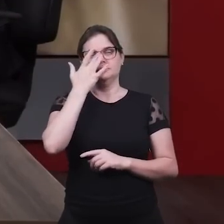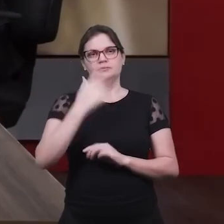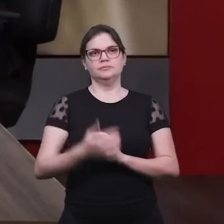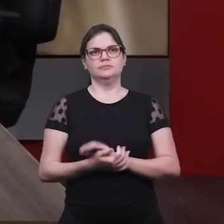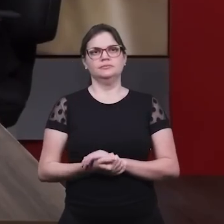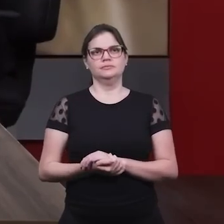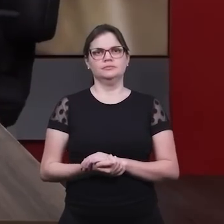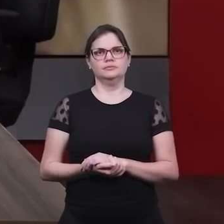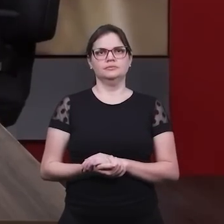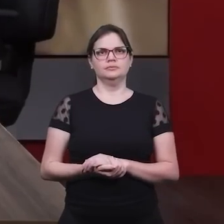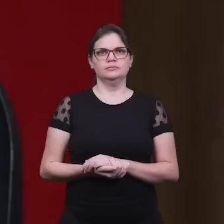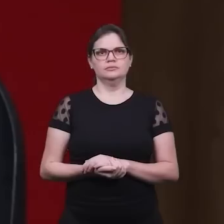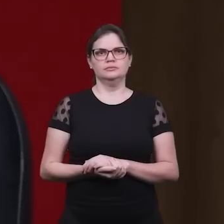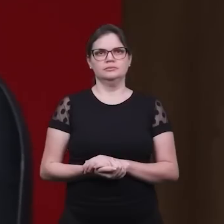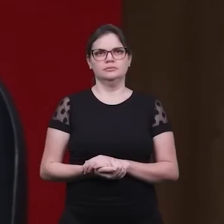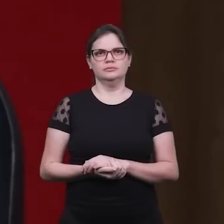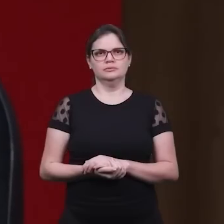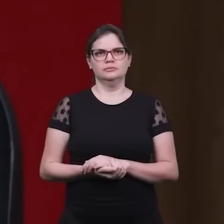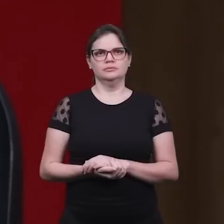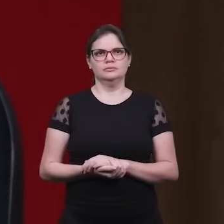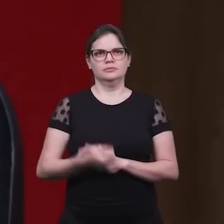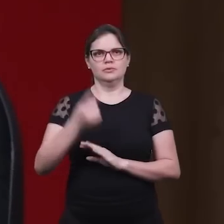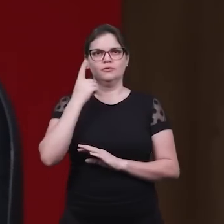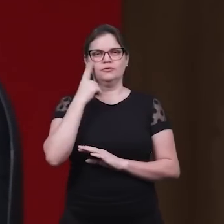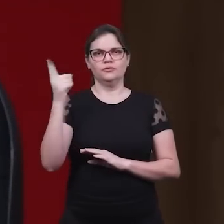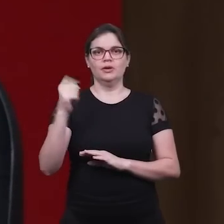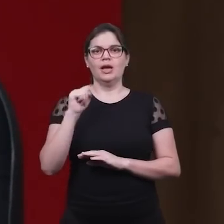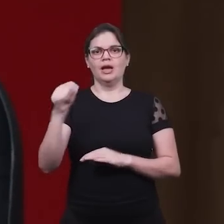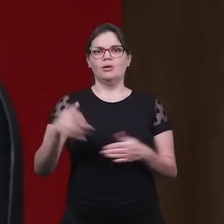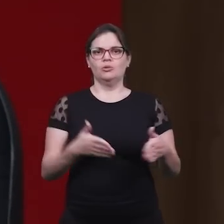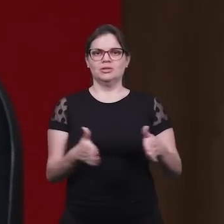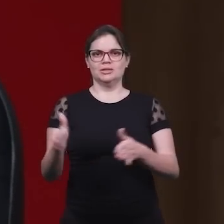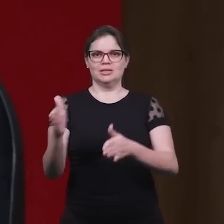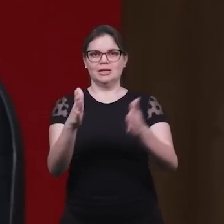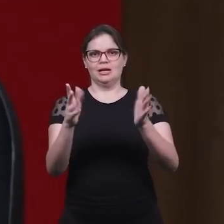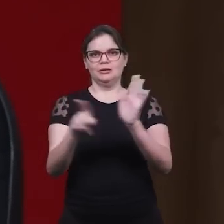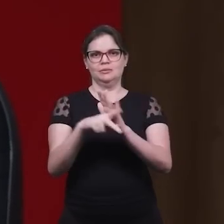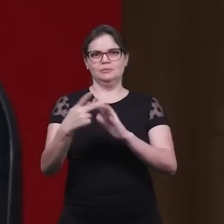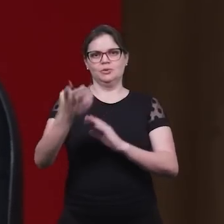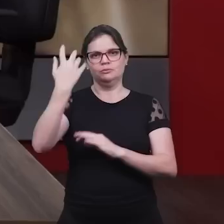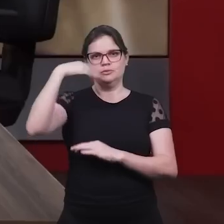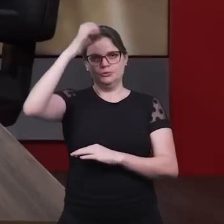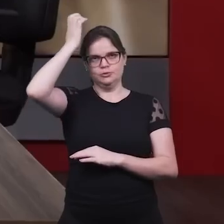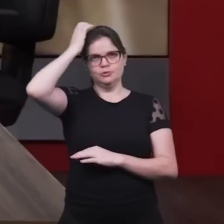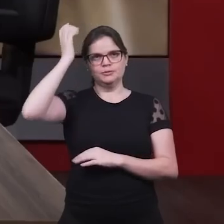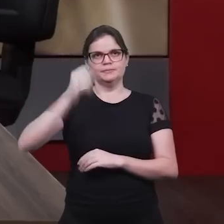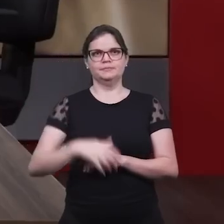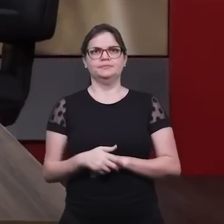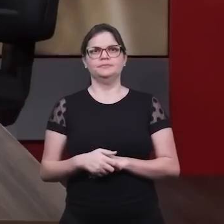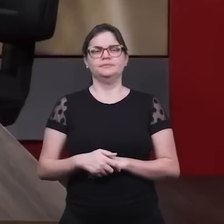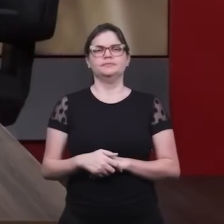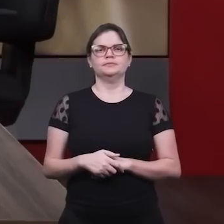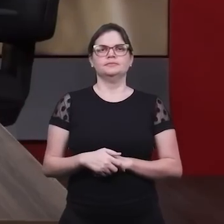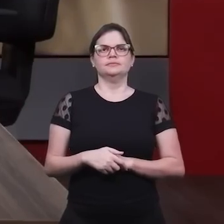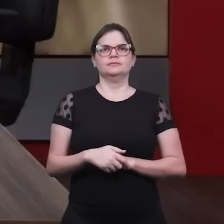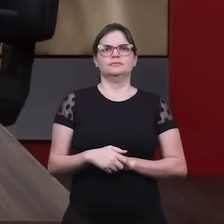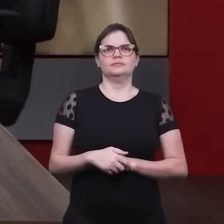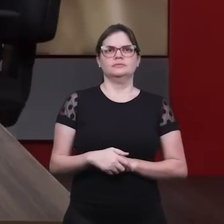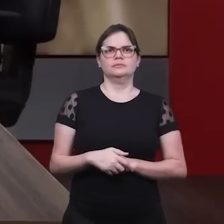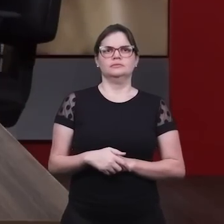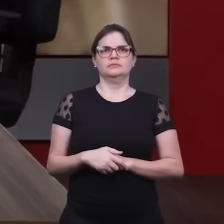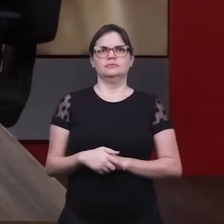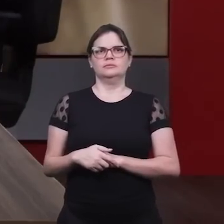importante, porque aqui assim, Luiziane, isso aqui era a Estrada Real. Ó, aqui, né? Essa aqui, ó, essa aqui, ó.